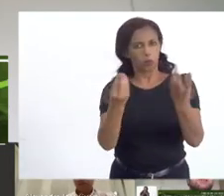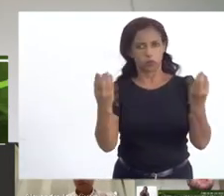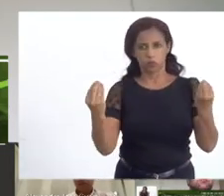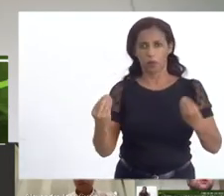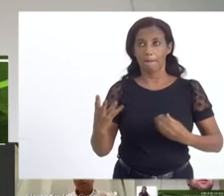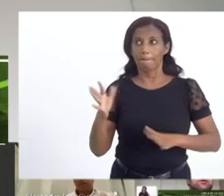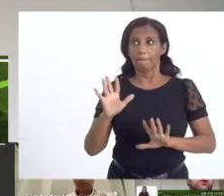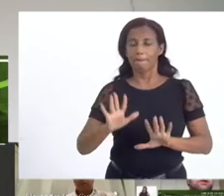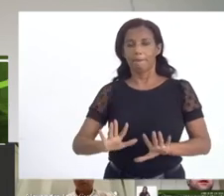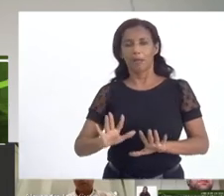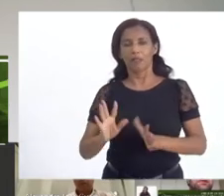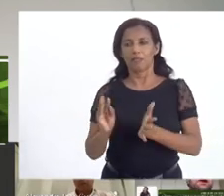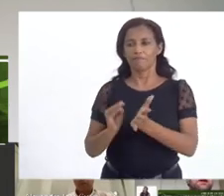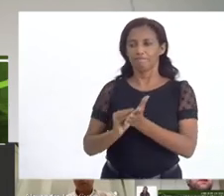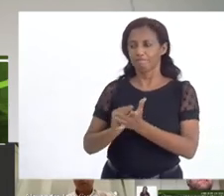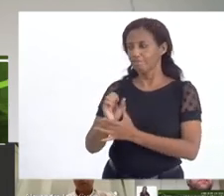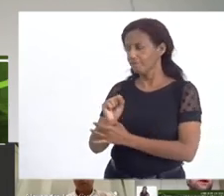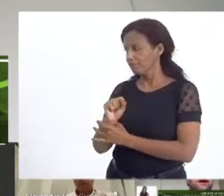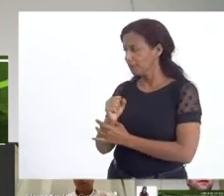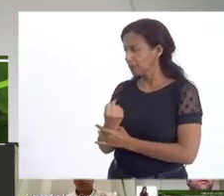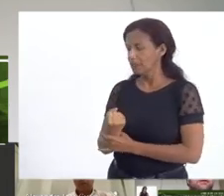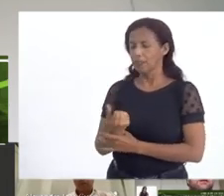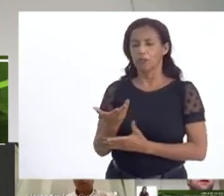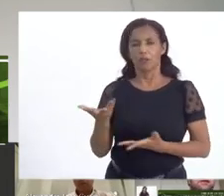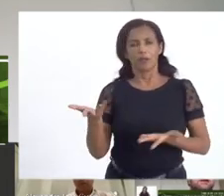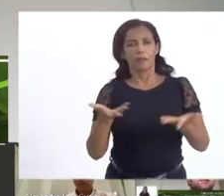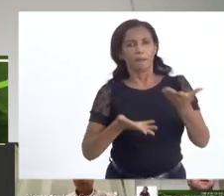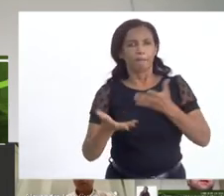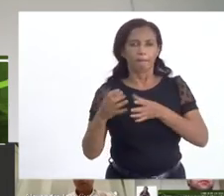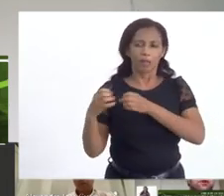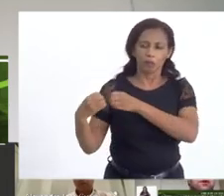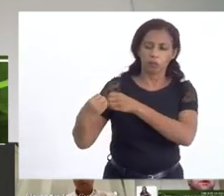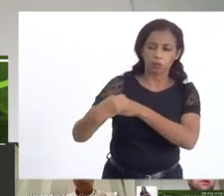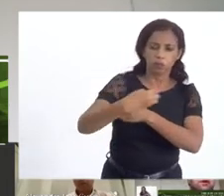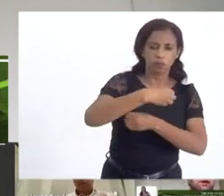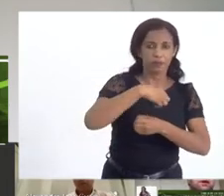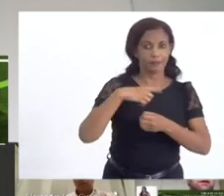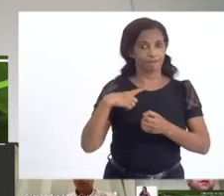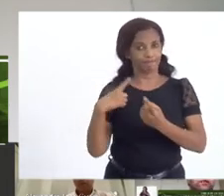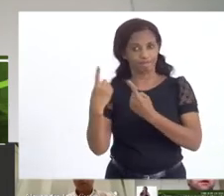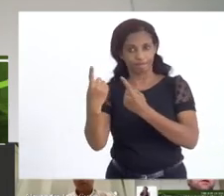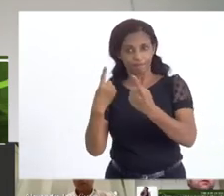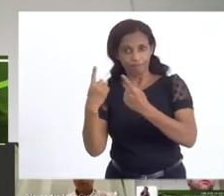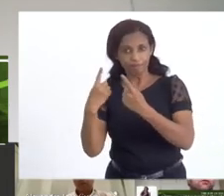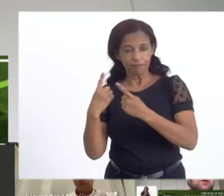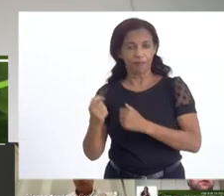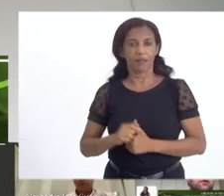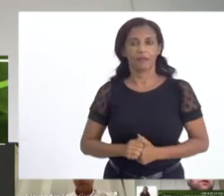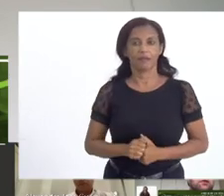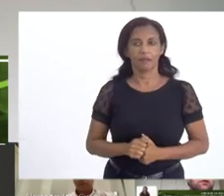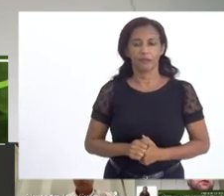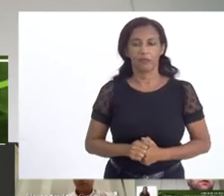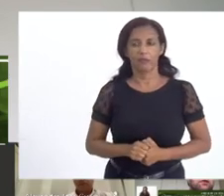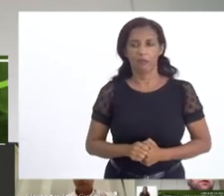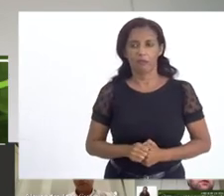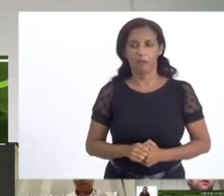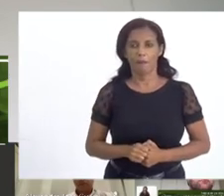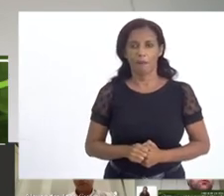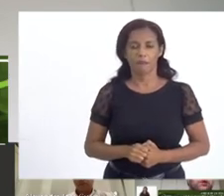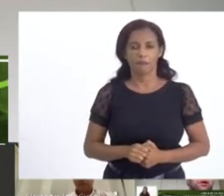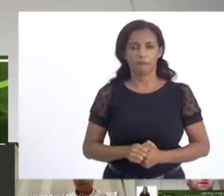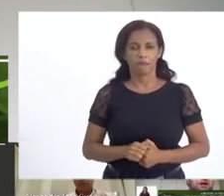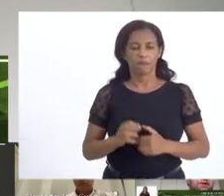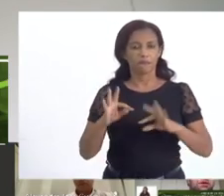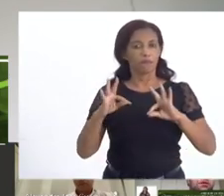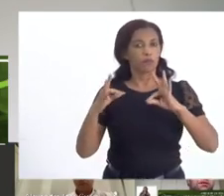a sensação de insegurança, até pela vizinhança dessas avenidas, dessas vias, são um